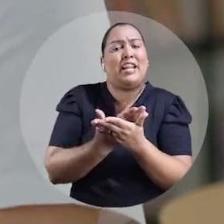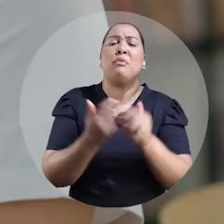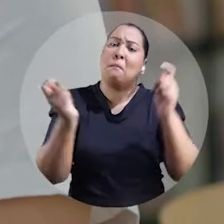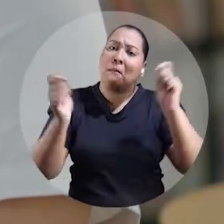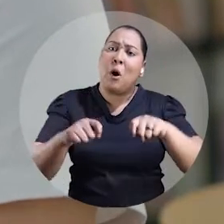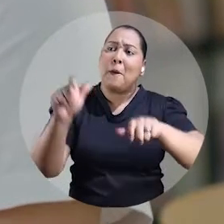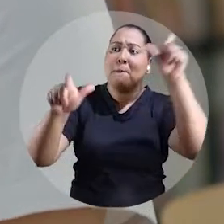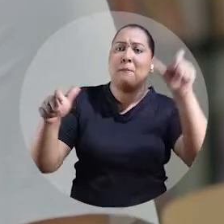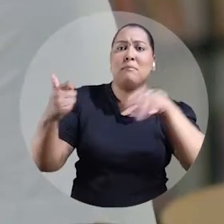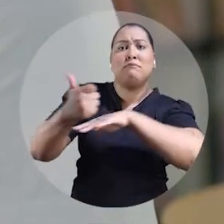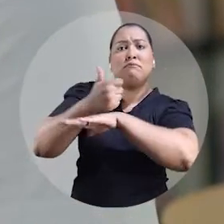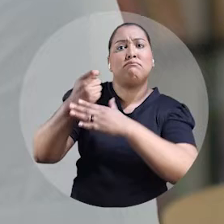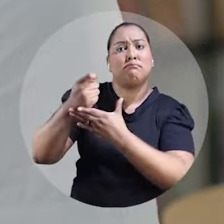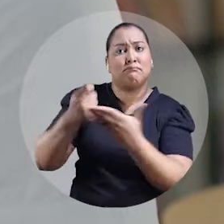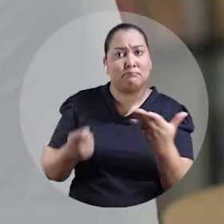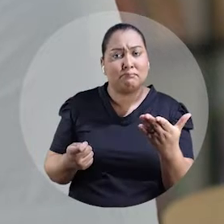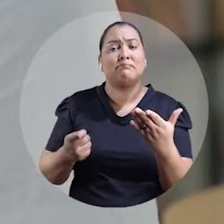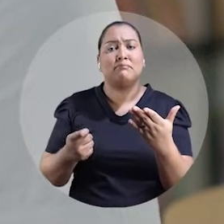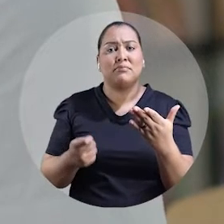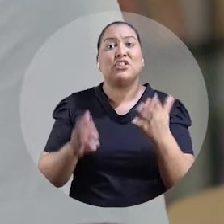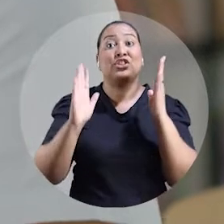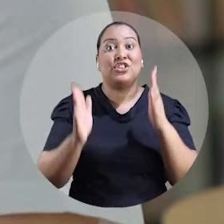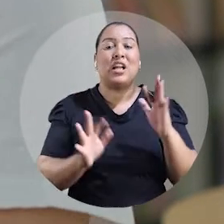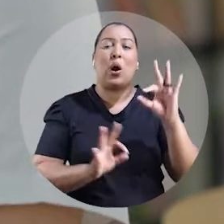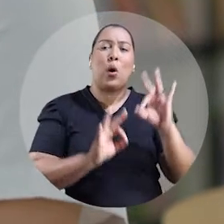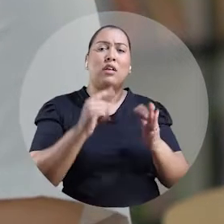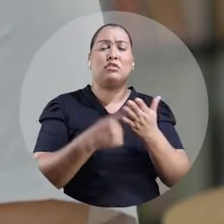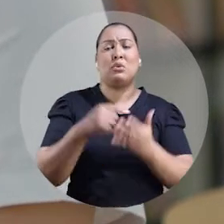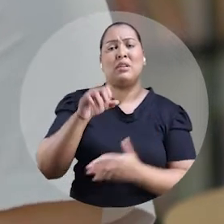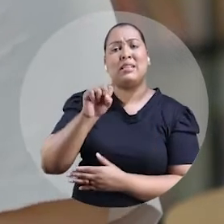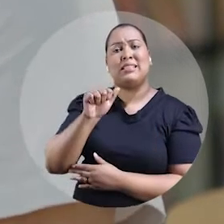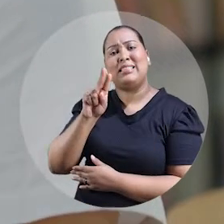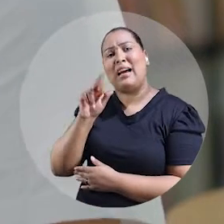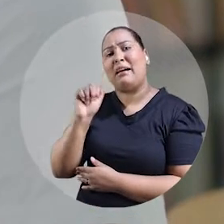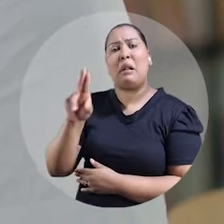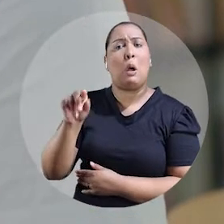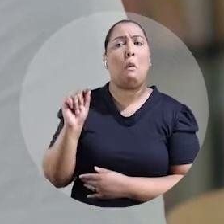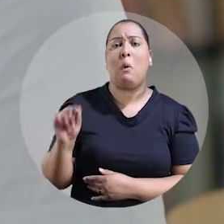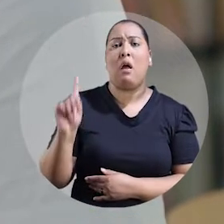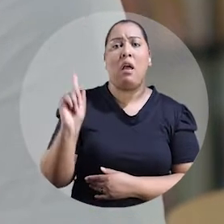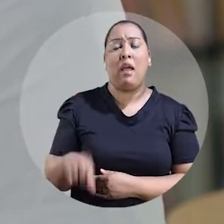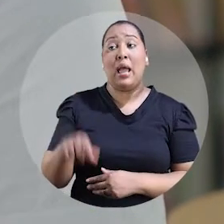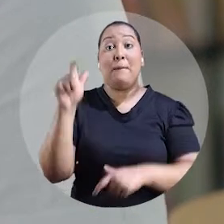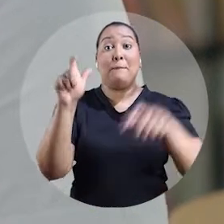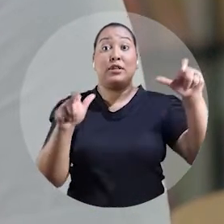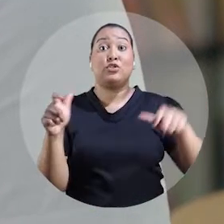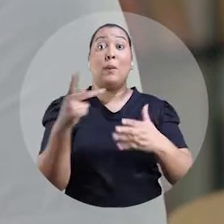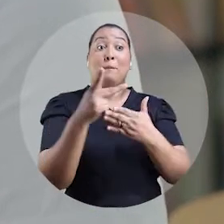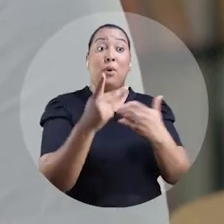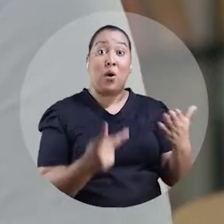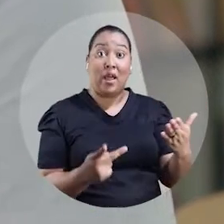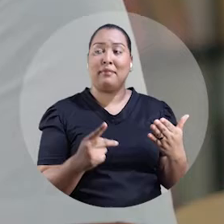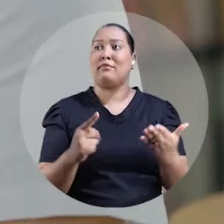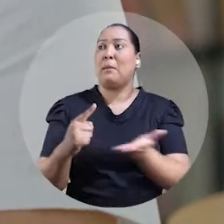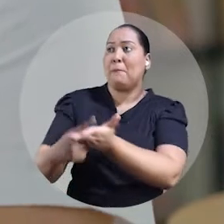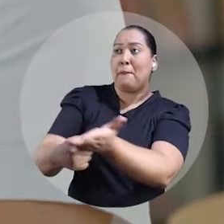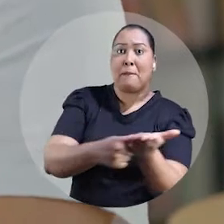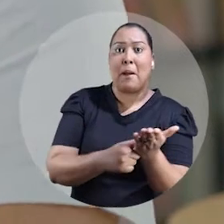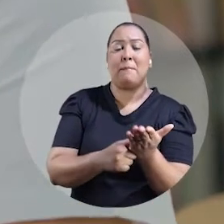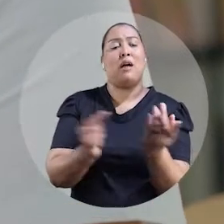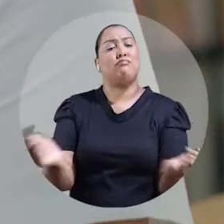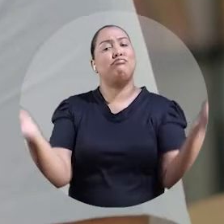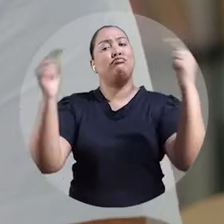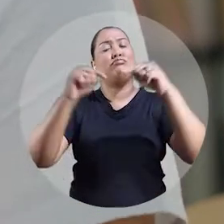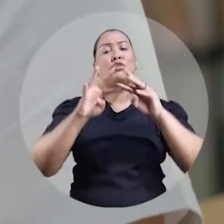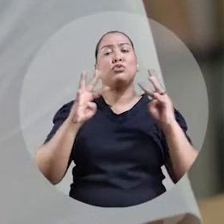para os escritores. Aqui também a gente já fez sarau, que é um momento de encontro de poetas que